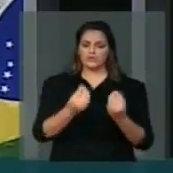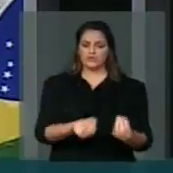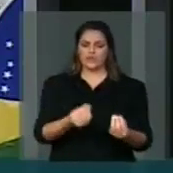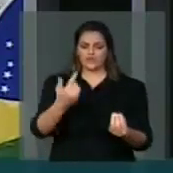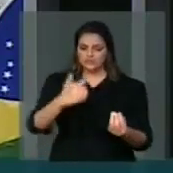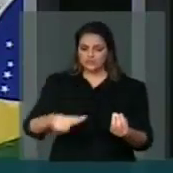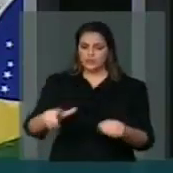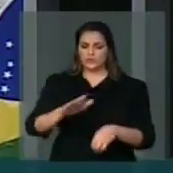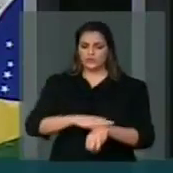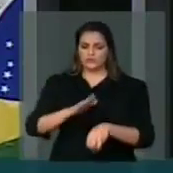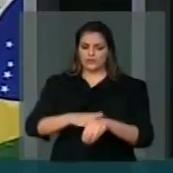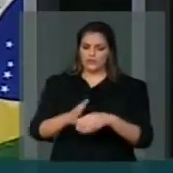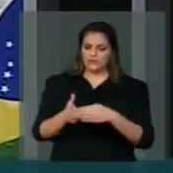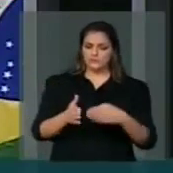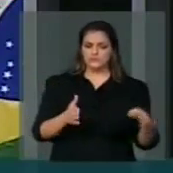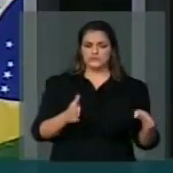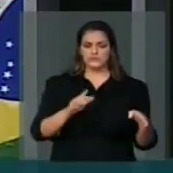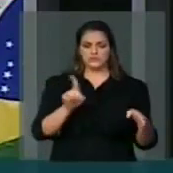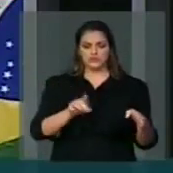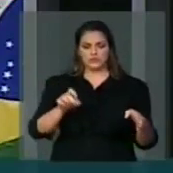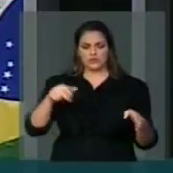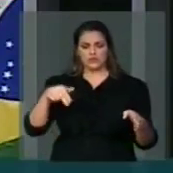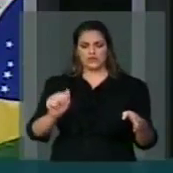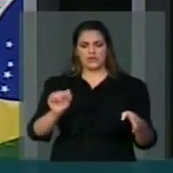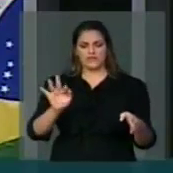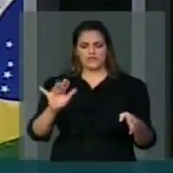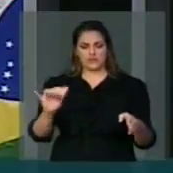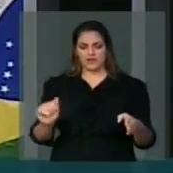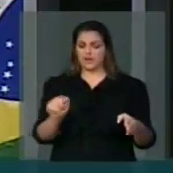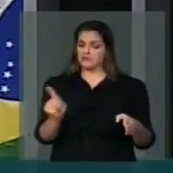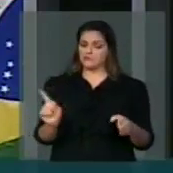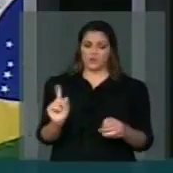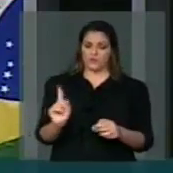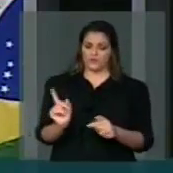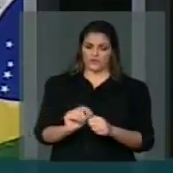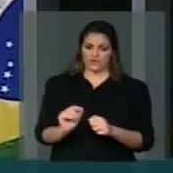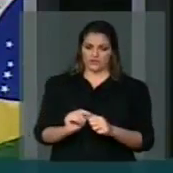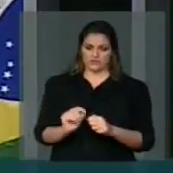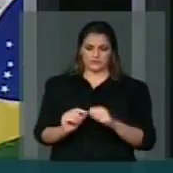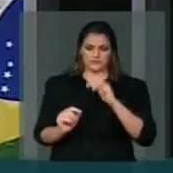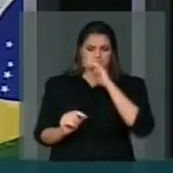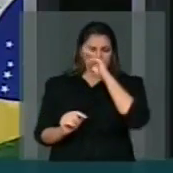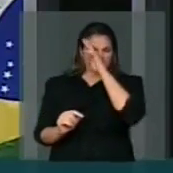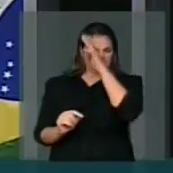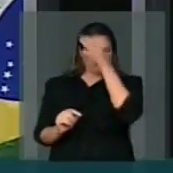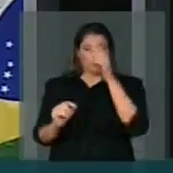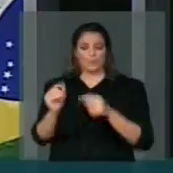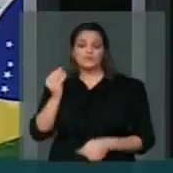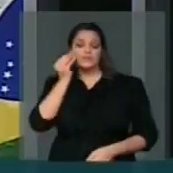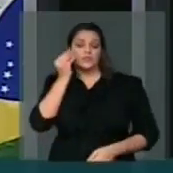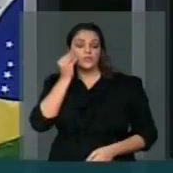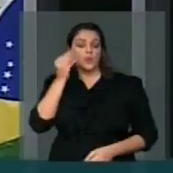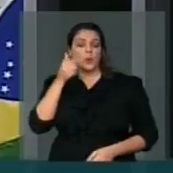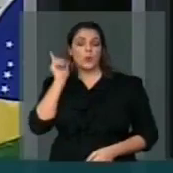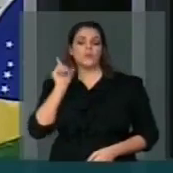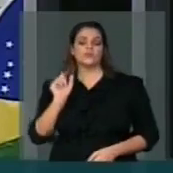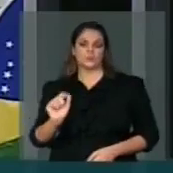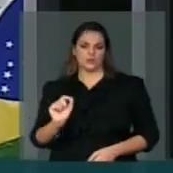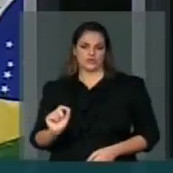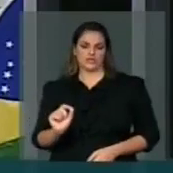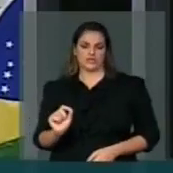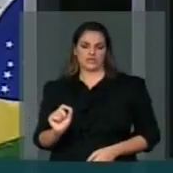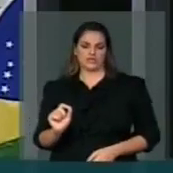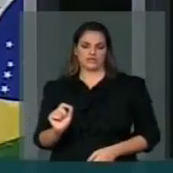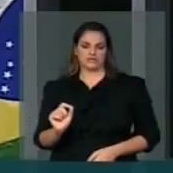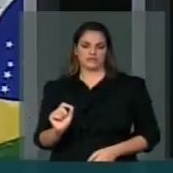o período de isenções. Não fizeram. O que se tentou aqui ontem foi